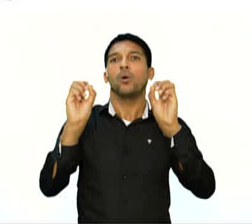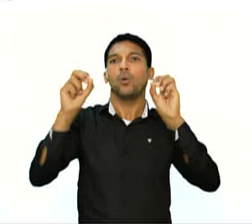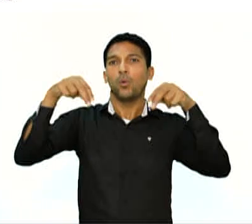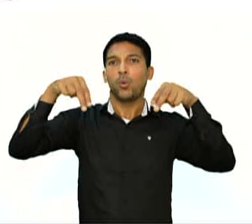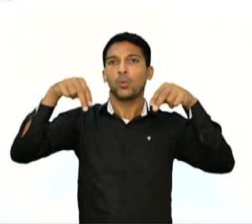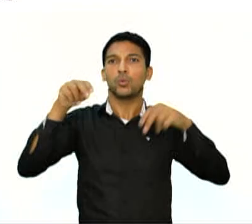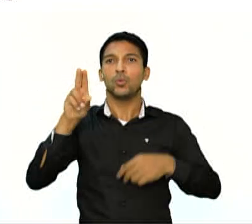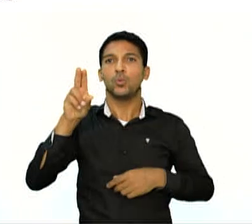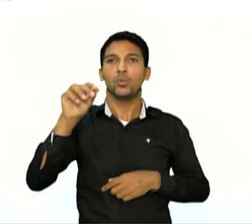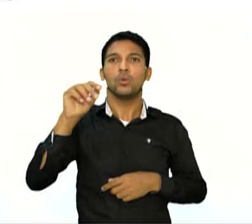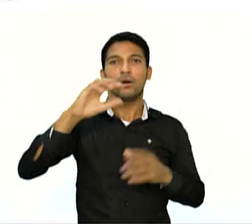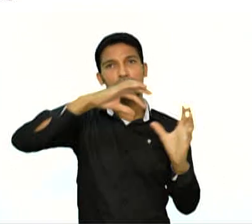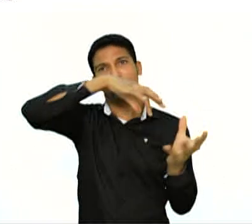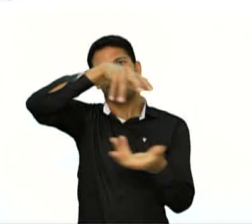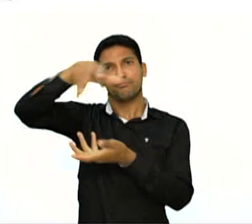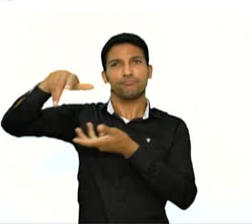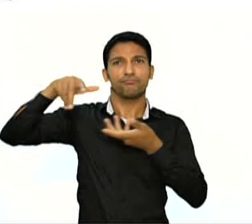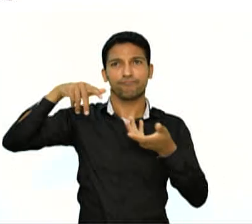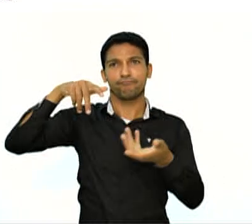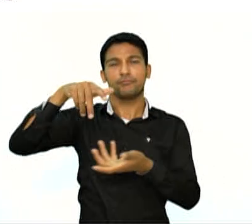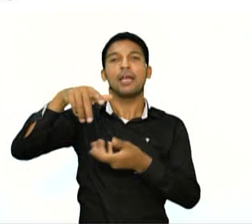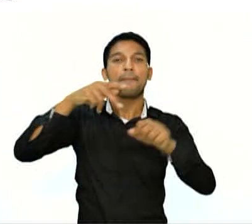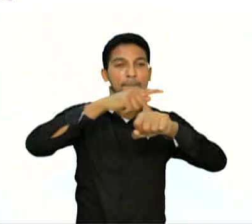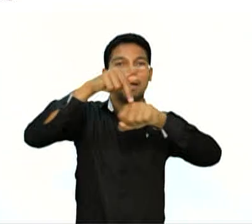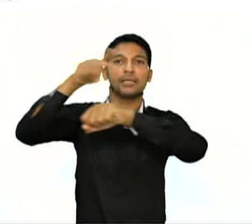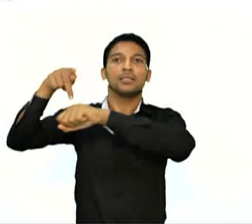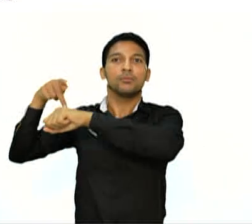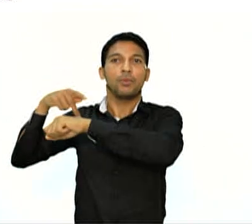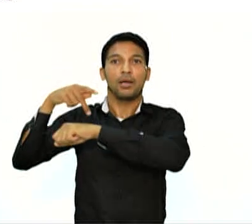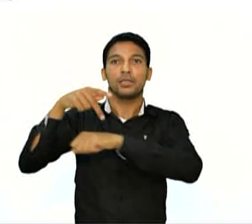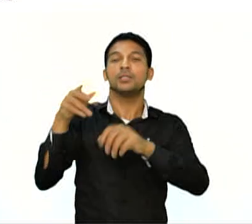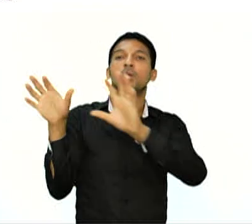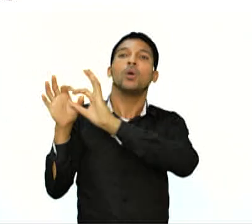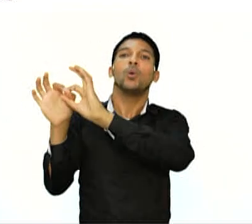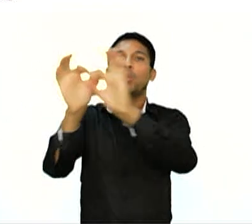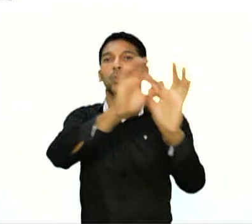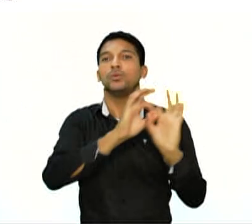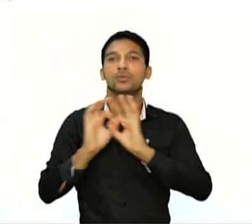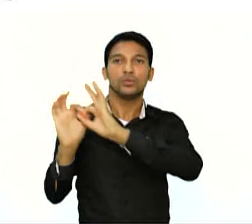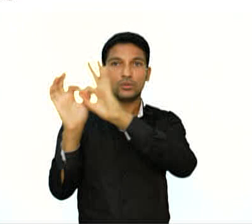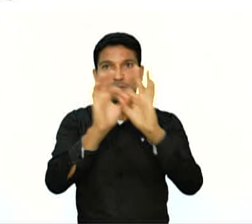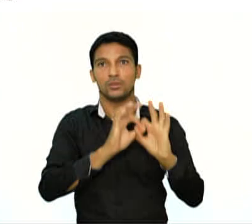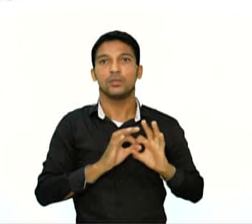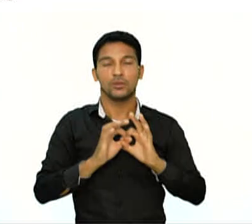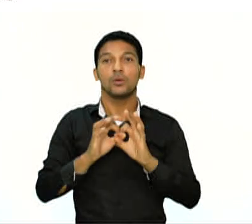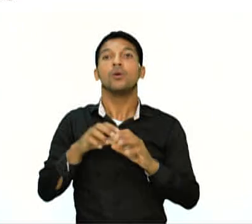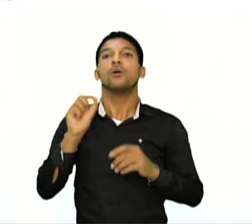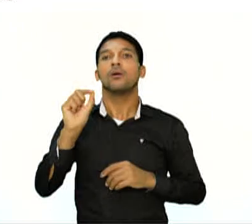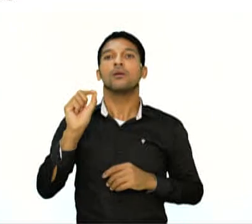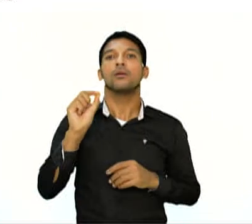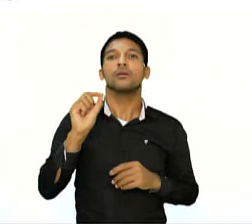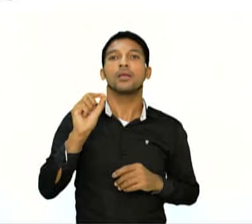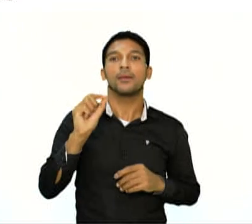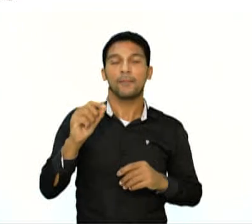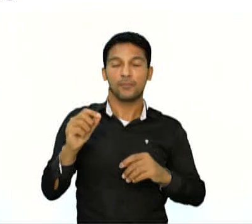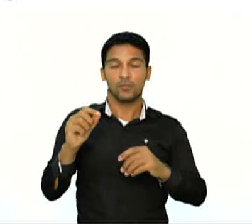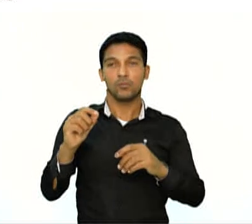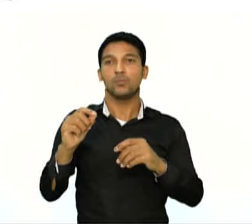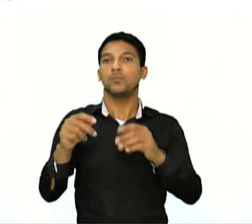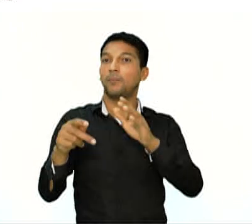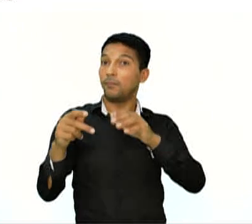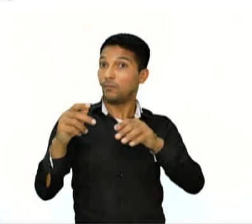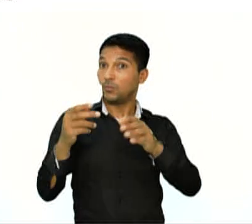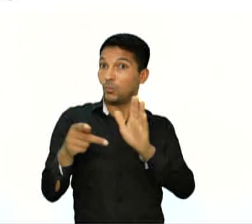por países que se reuniram voluntariamente para trabalhar pela paz e desenvolvimento mundial. Então, é um conceito